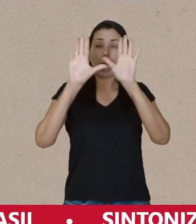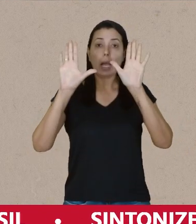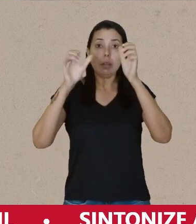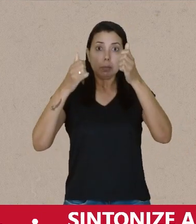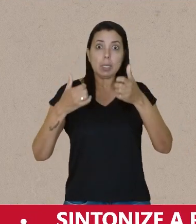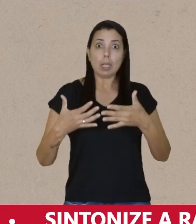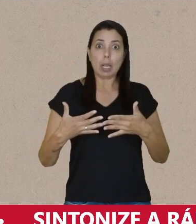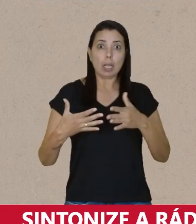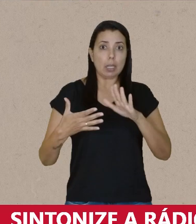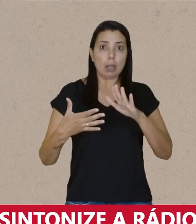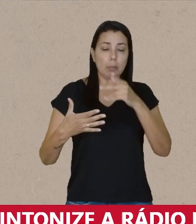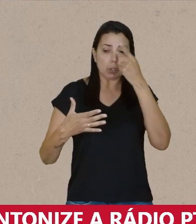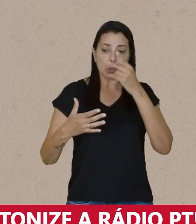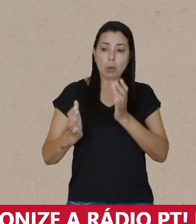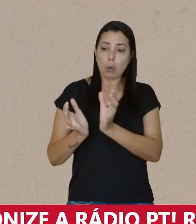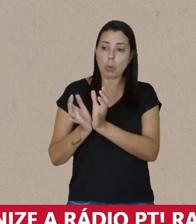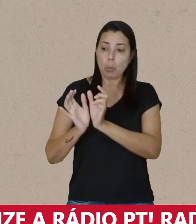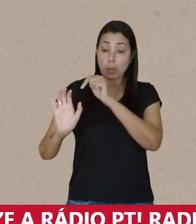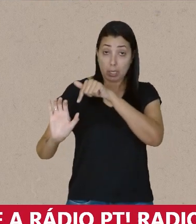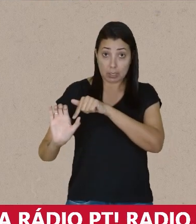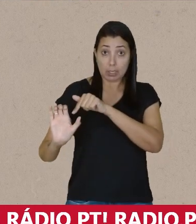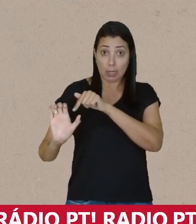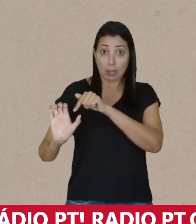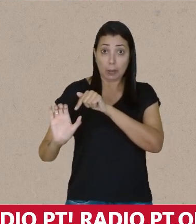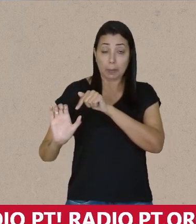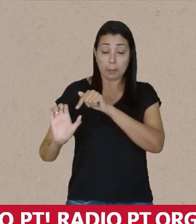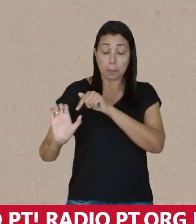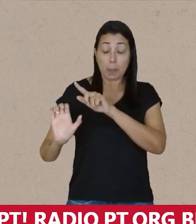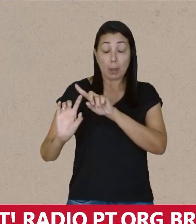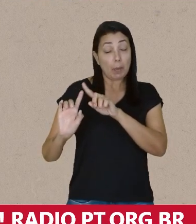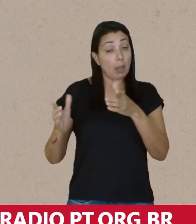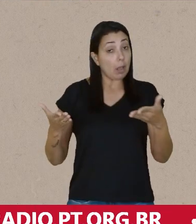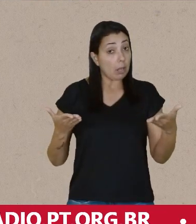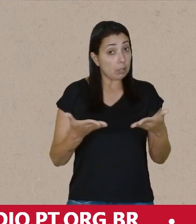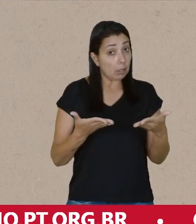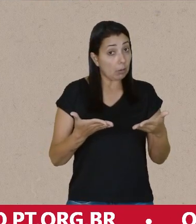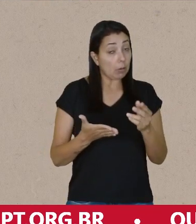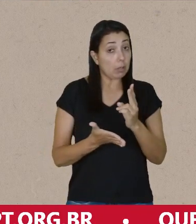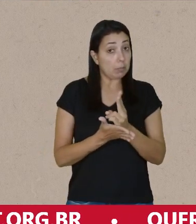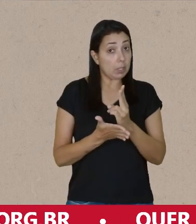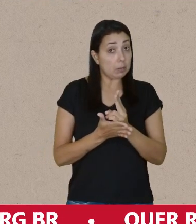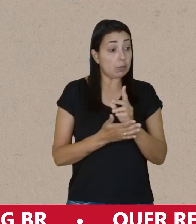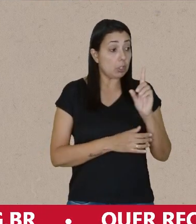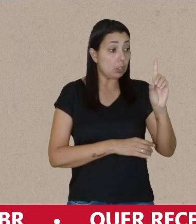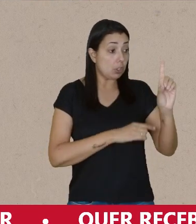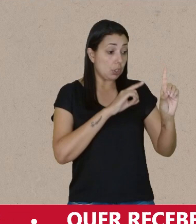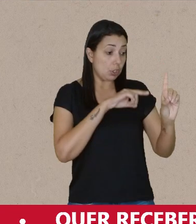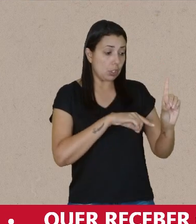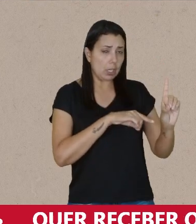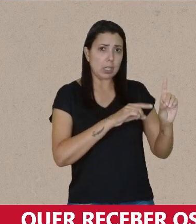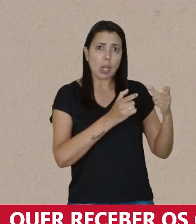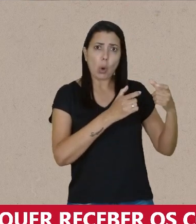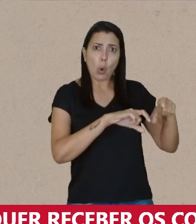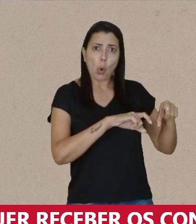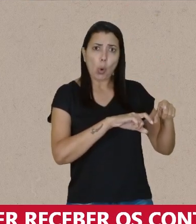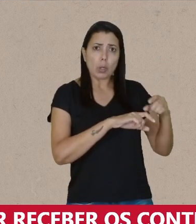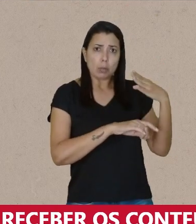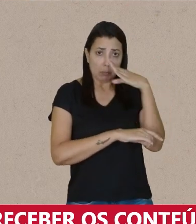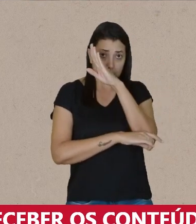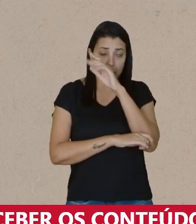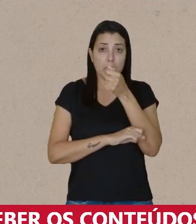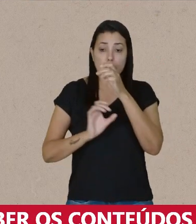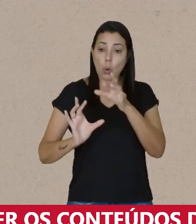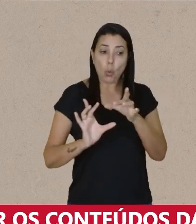forças que não são de esquerda, mas são, nesse momento, ainda que de direita, estão contra o Bolsonaro, nós precisamos